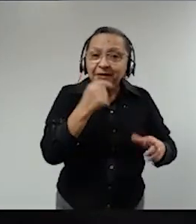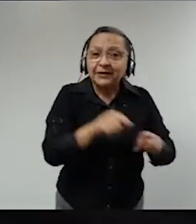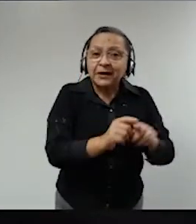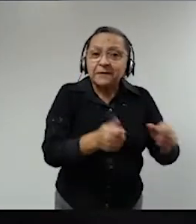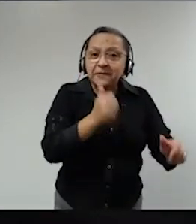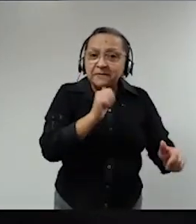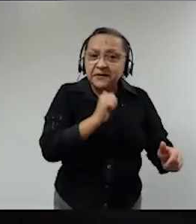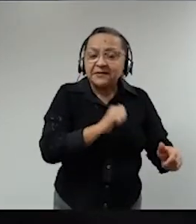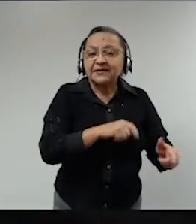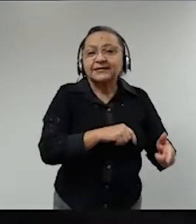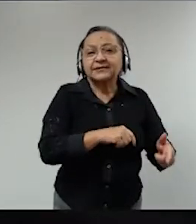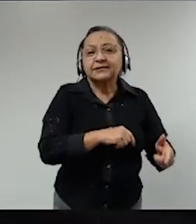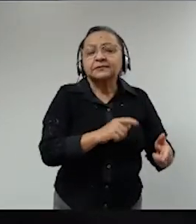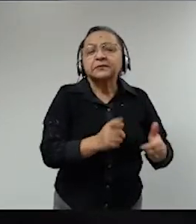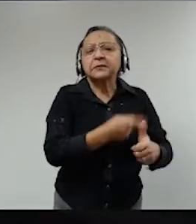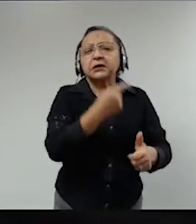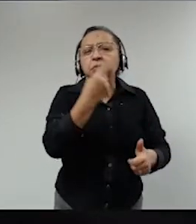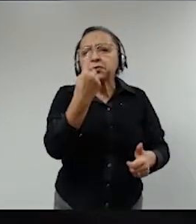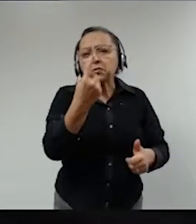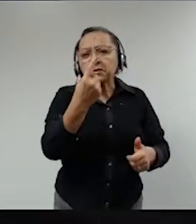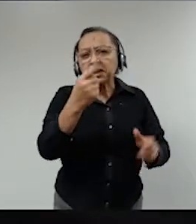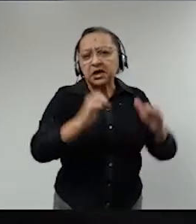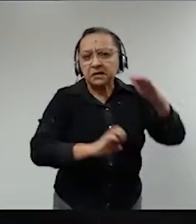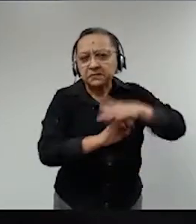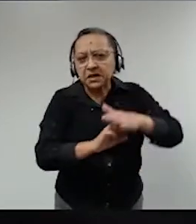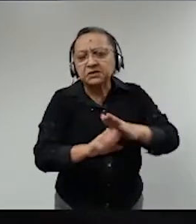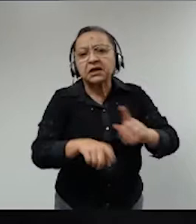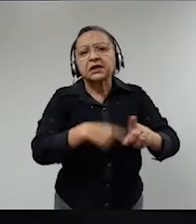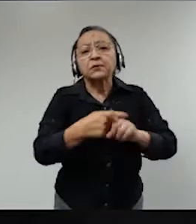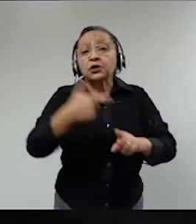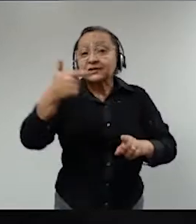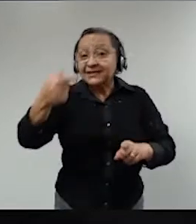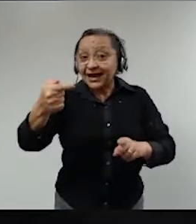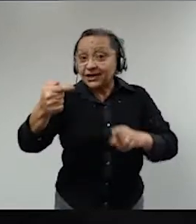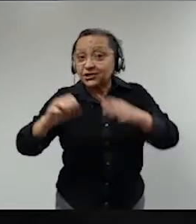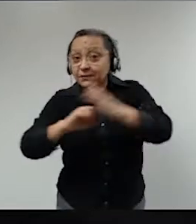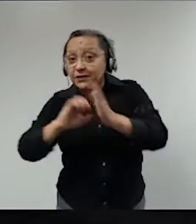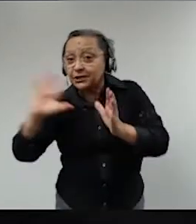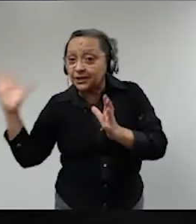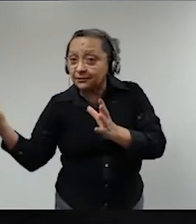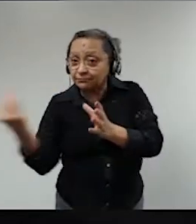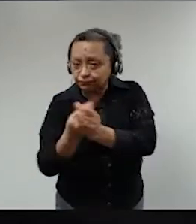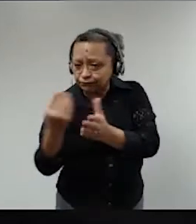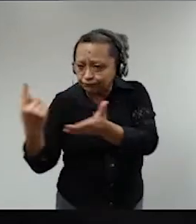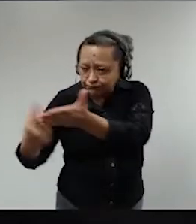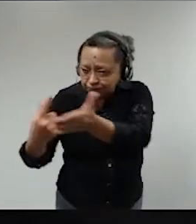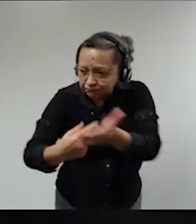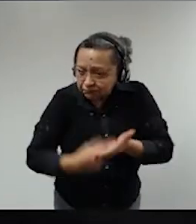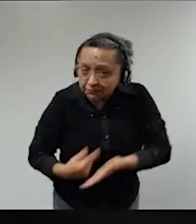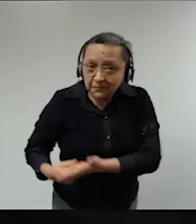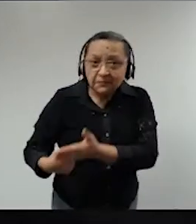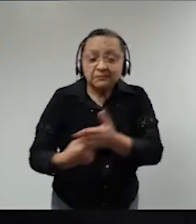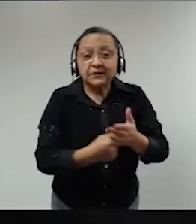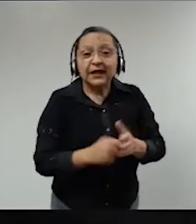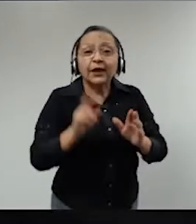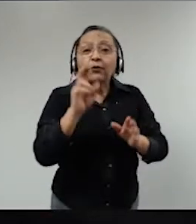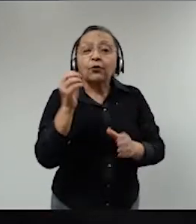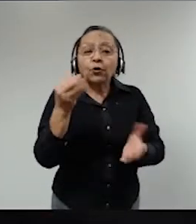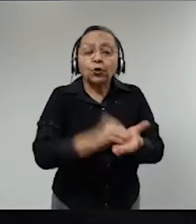5 empresas, depois 7 empresas, se juntaram num acordo denominado de Movimento